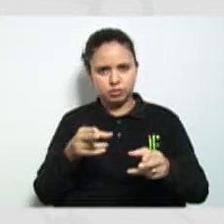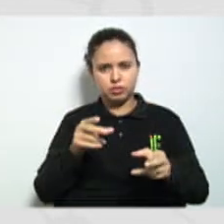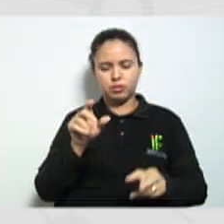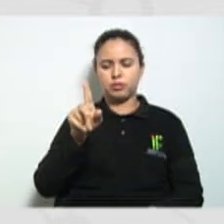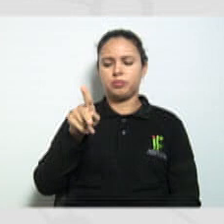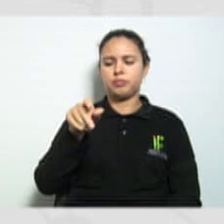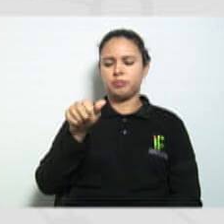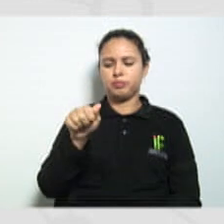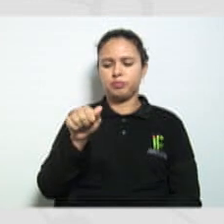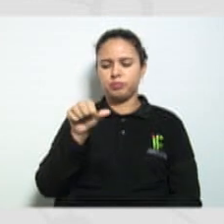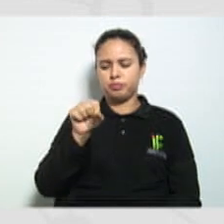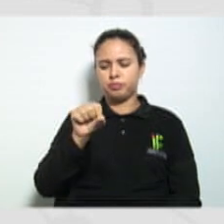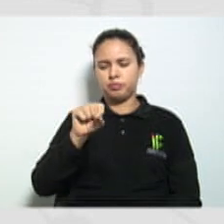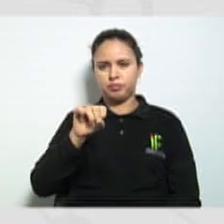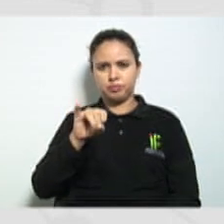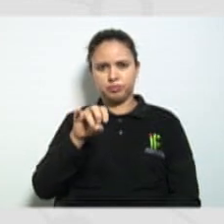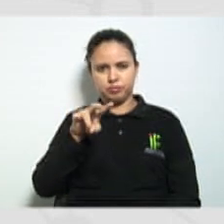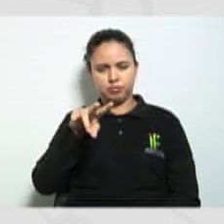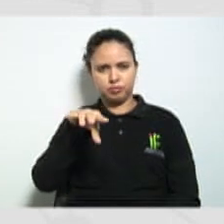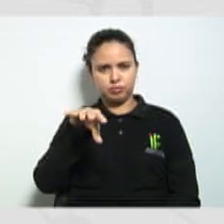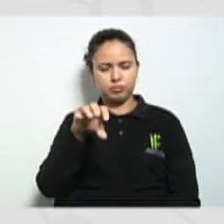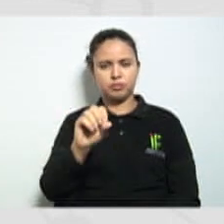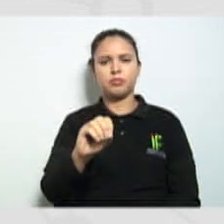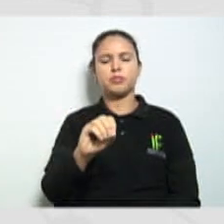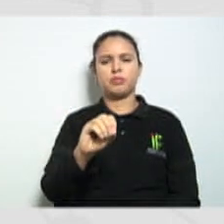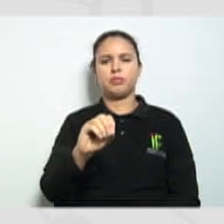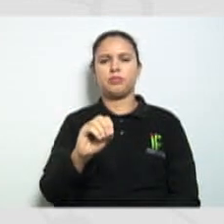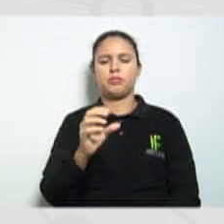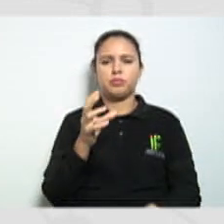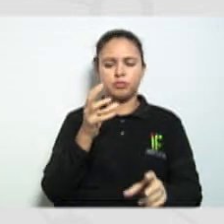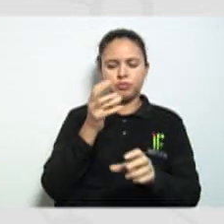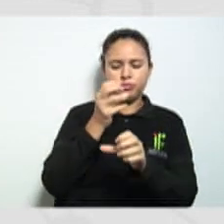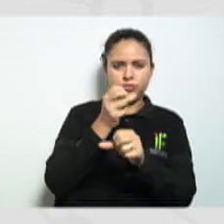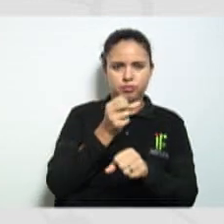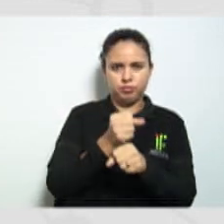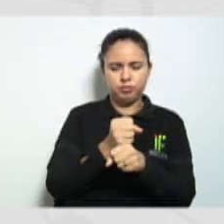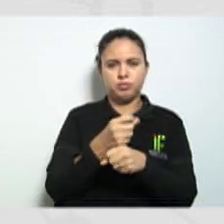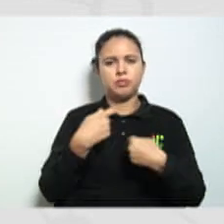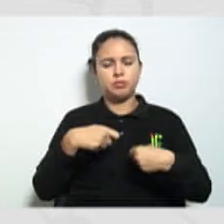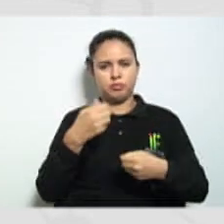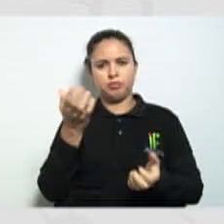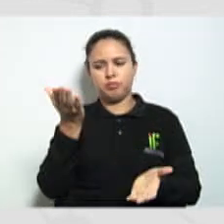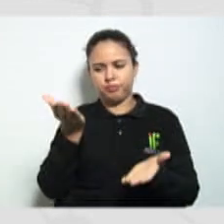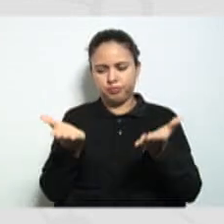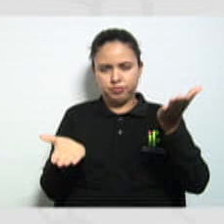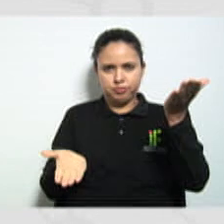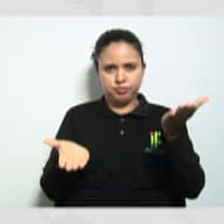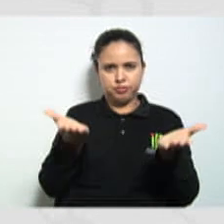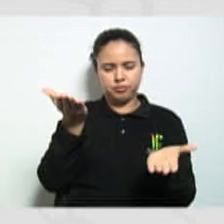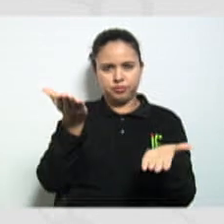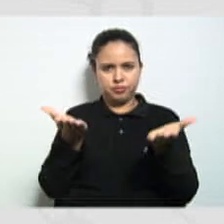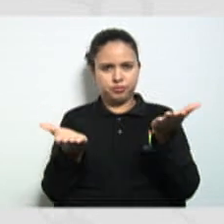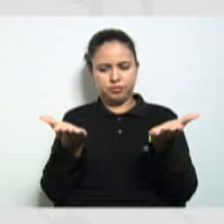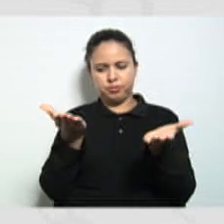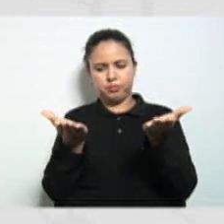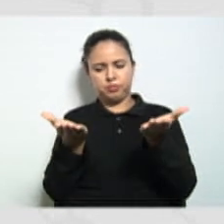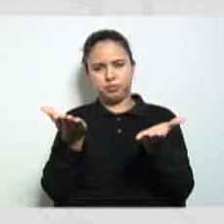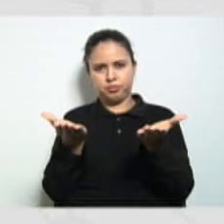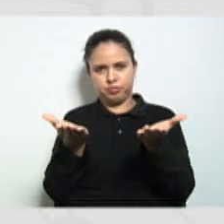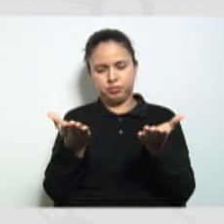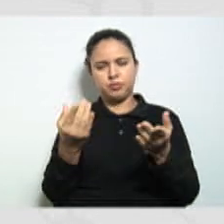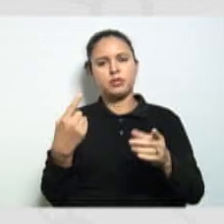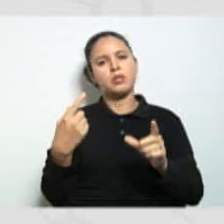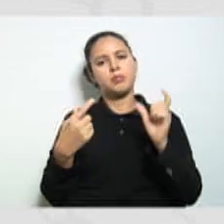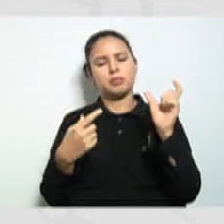contas do ativo somando tem que ser igual ao passivo, ou seja, a balança, por isso que fala